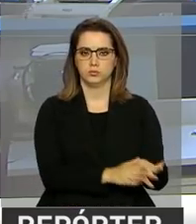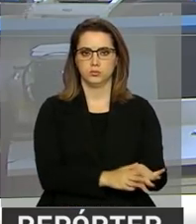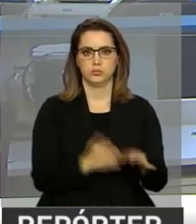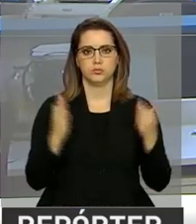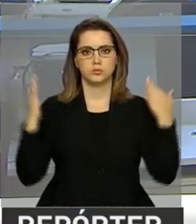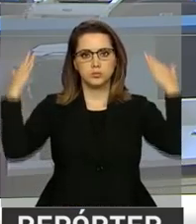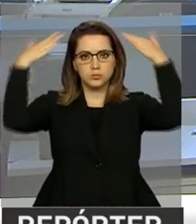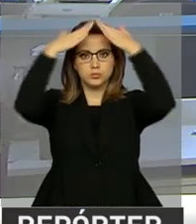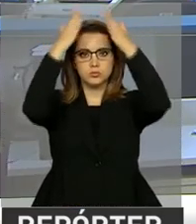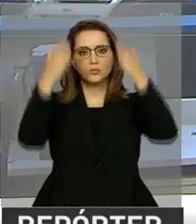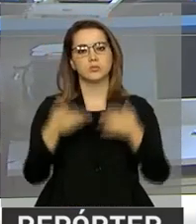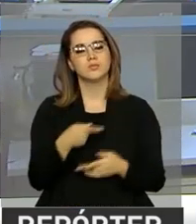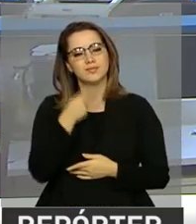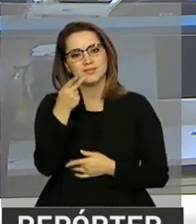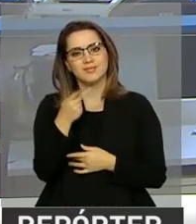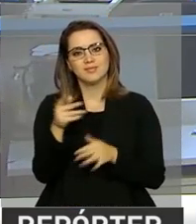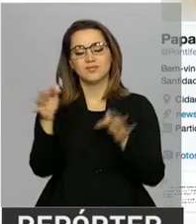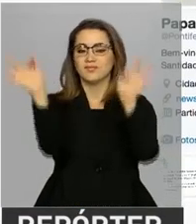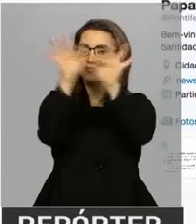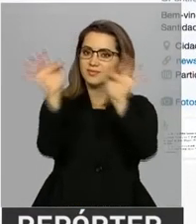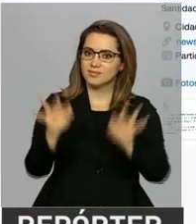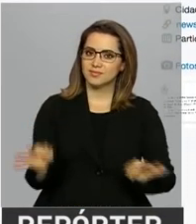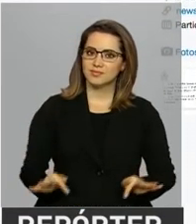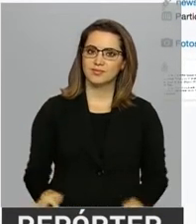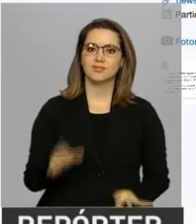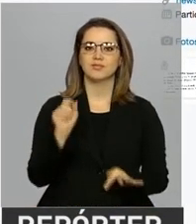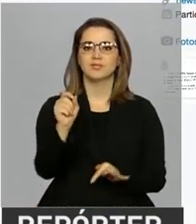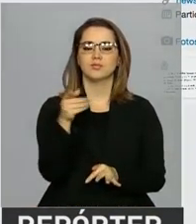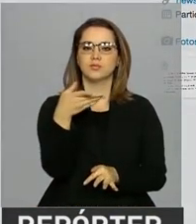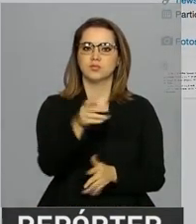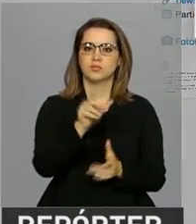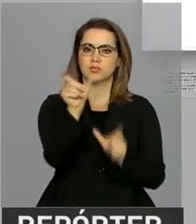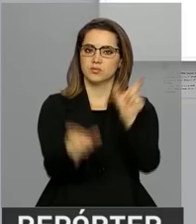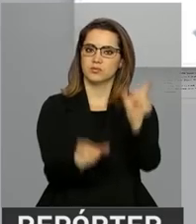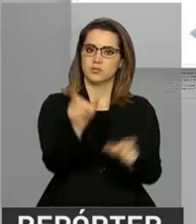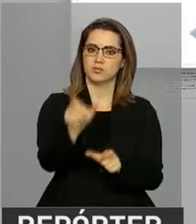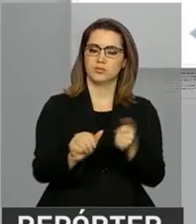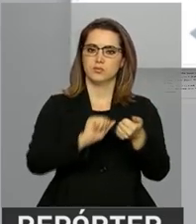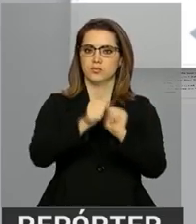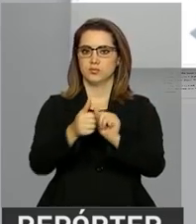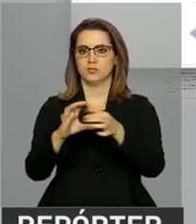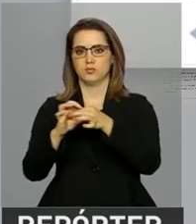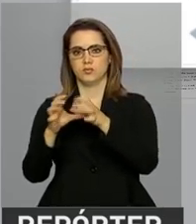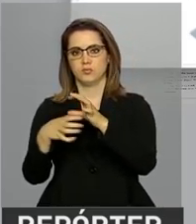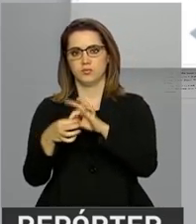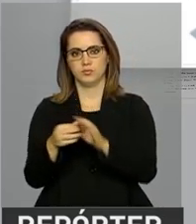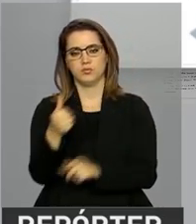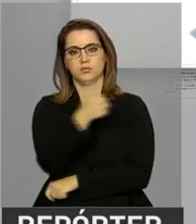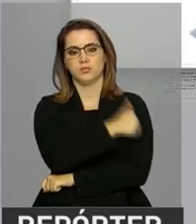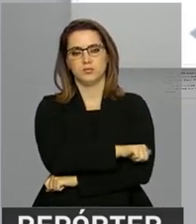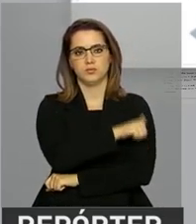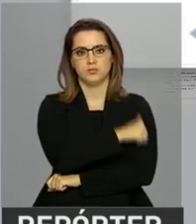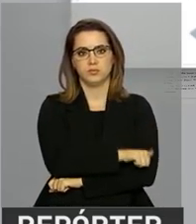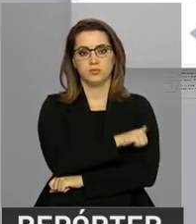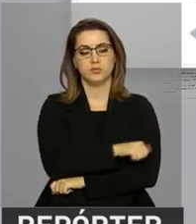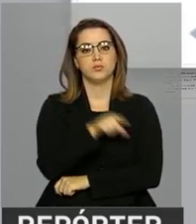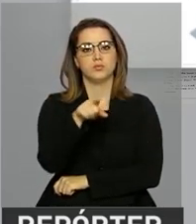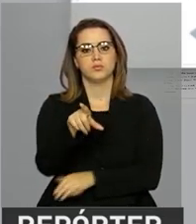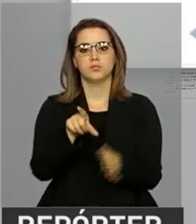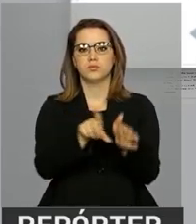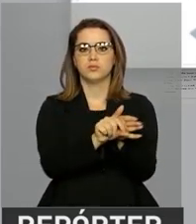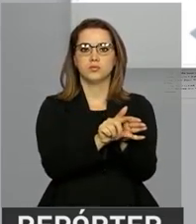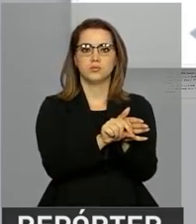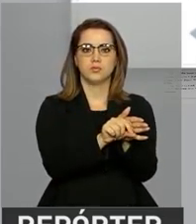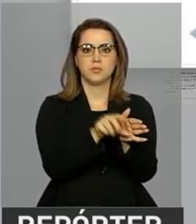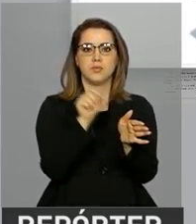Francisco desejou felicidades aos atletas que vão participar dos Jogos Olímpicos do Rio de Janeiro. Está aí o tweet